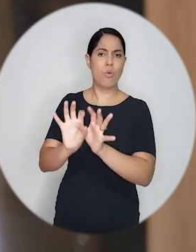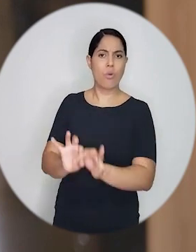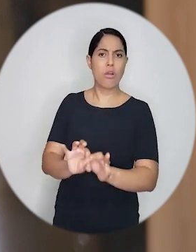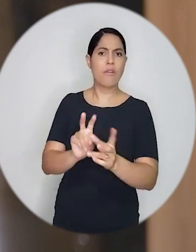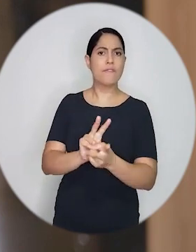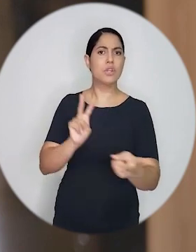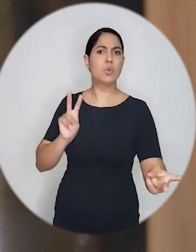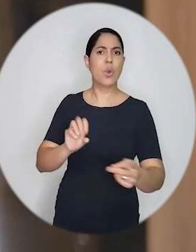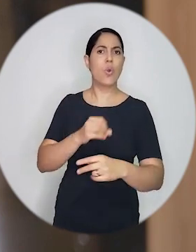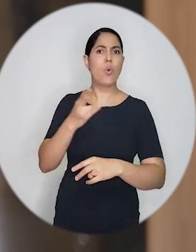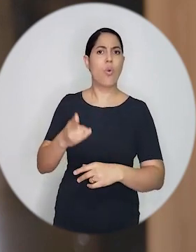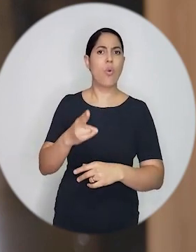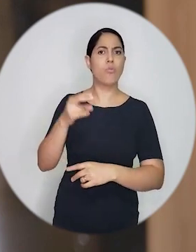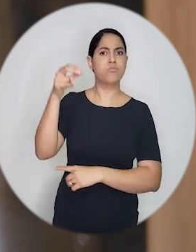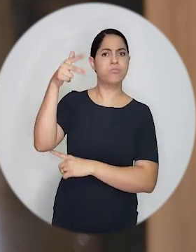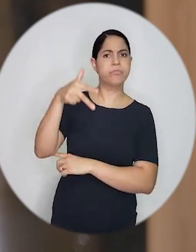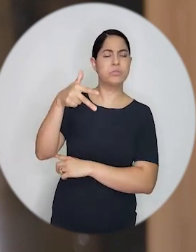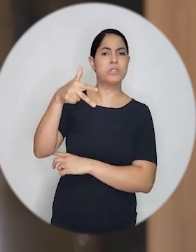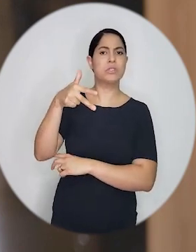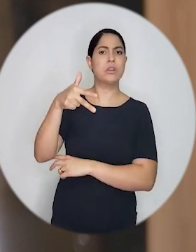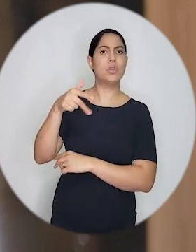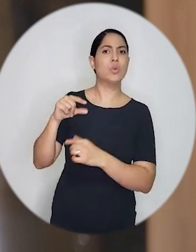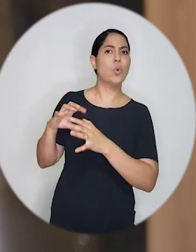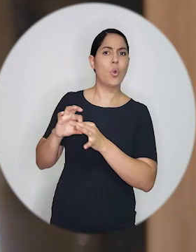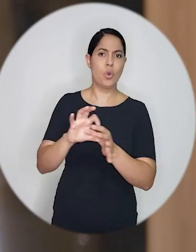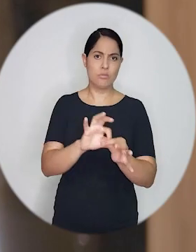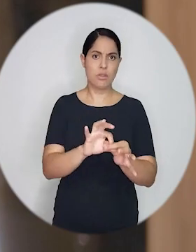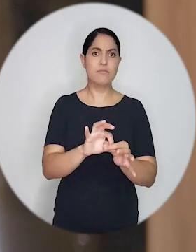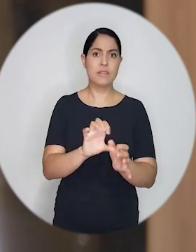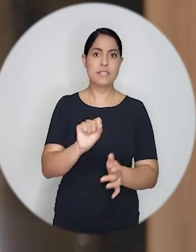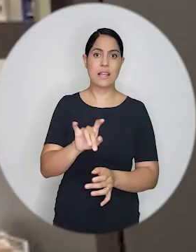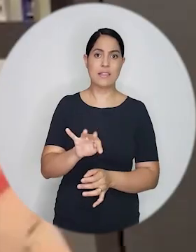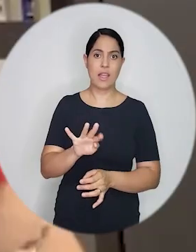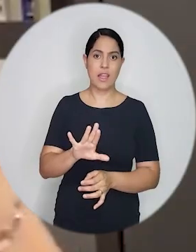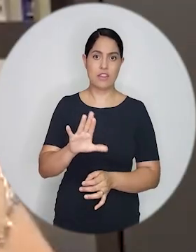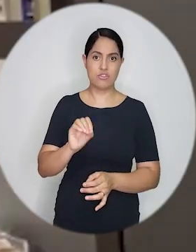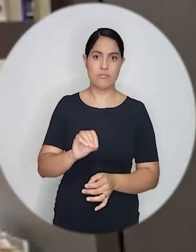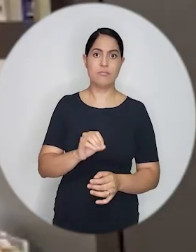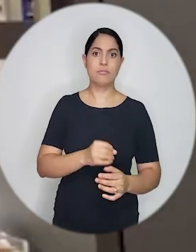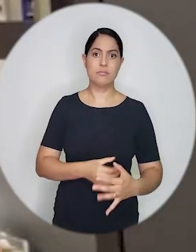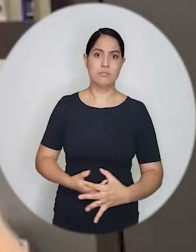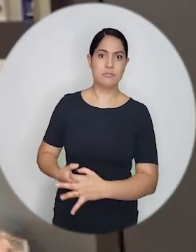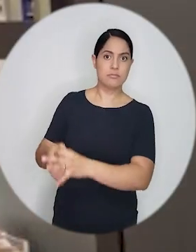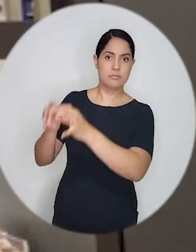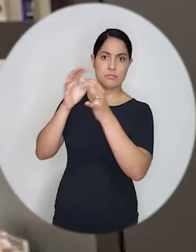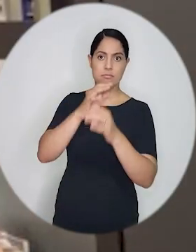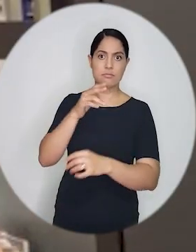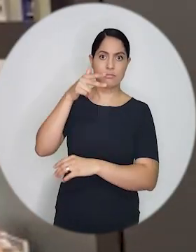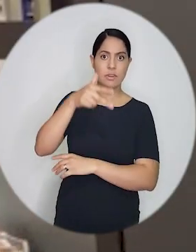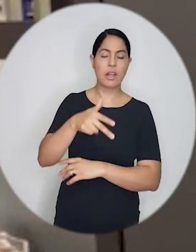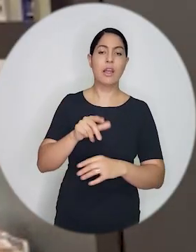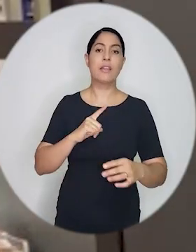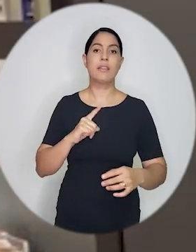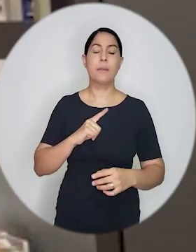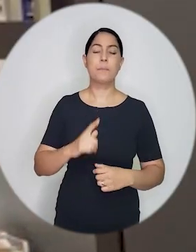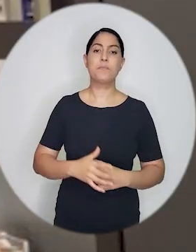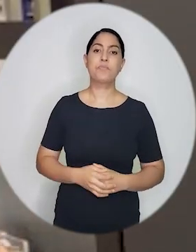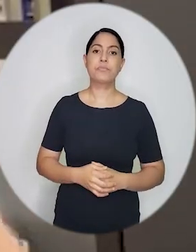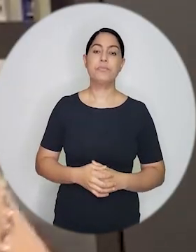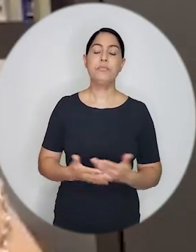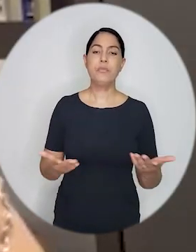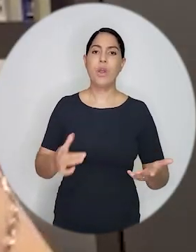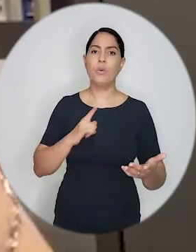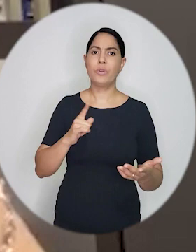provas produzidas por sensoriamento remoto ou por satélite. Acompanhe. Ainda no ano de 2021,